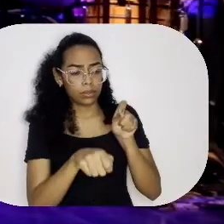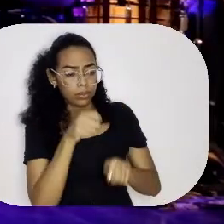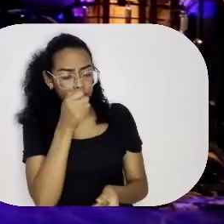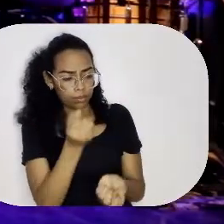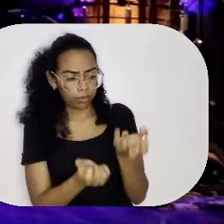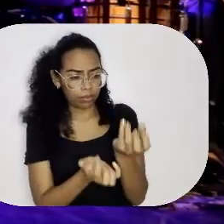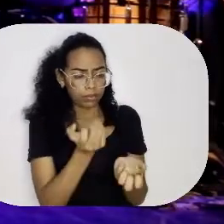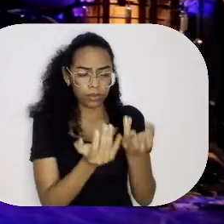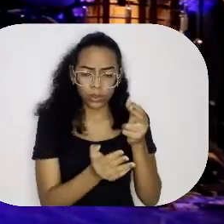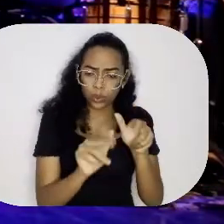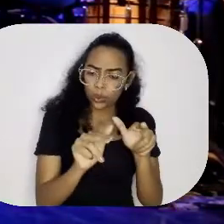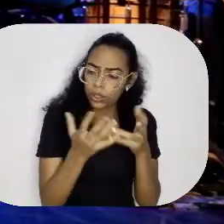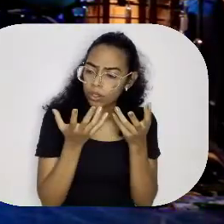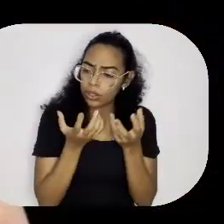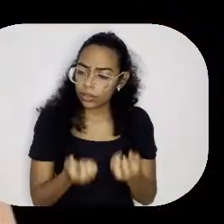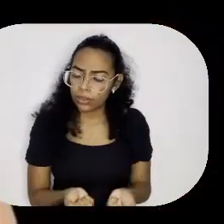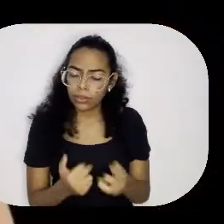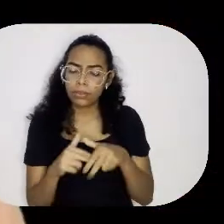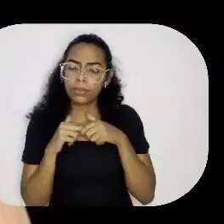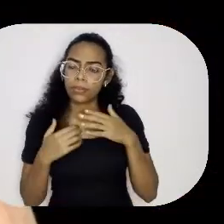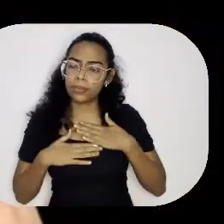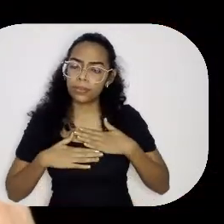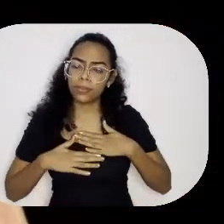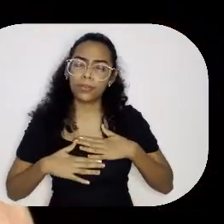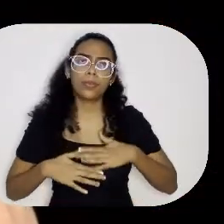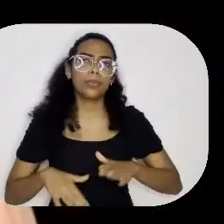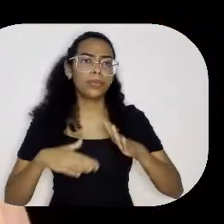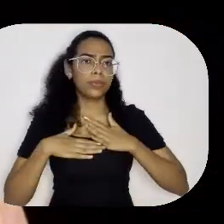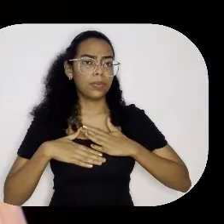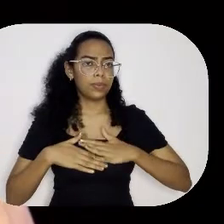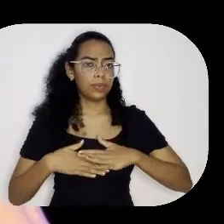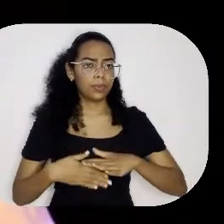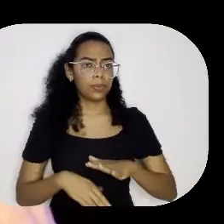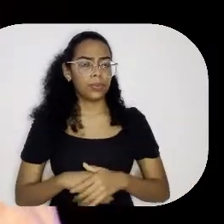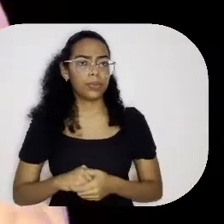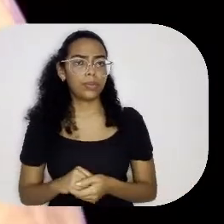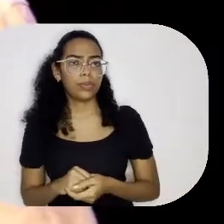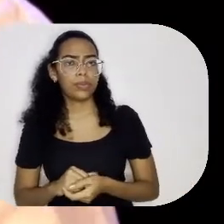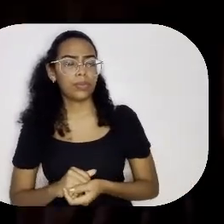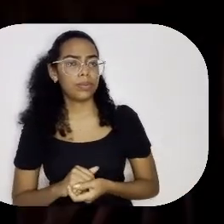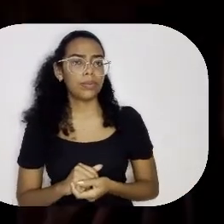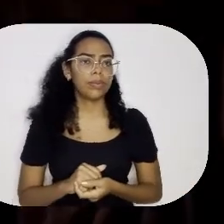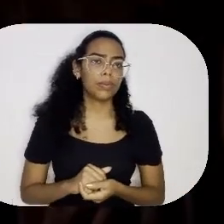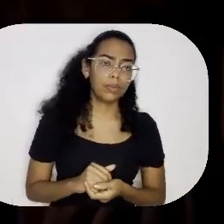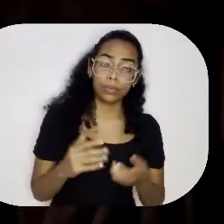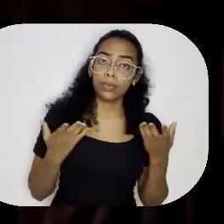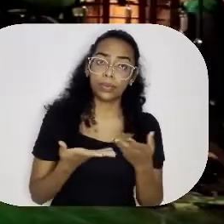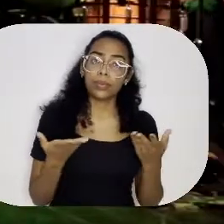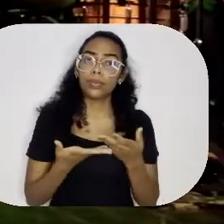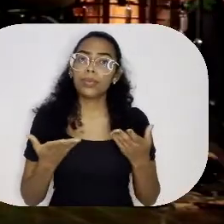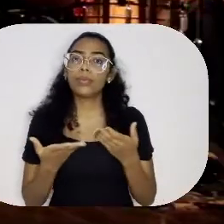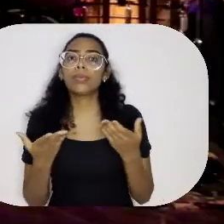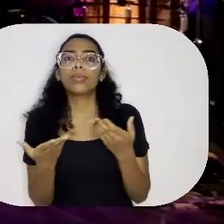nunca se cansa, maré mansa no eterno ondular. E